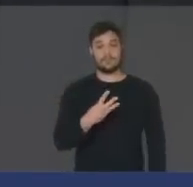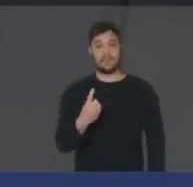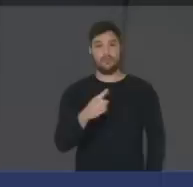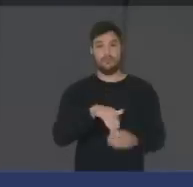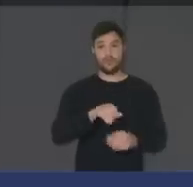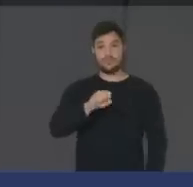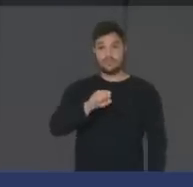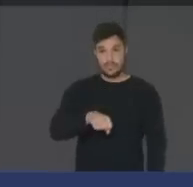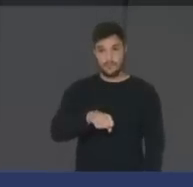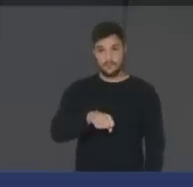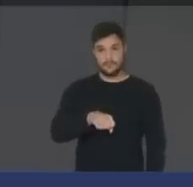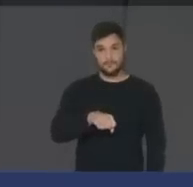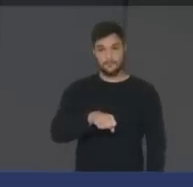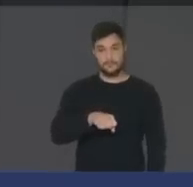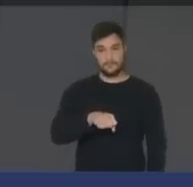331 sim.